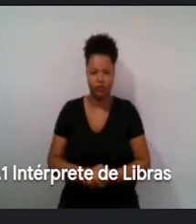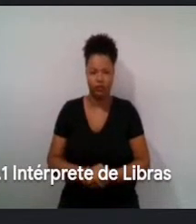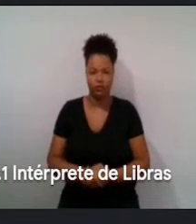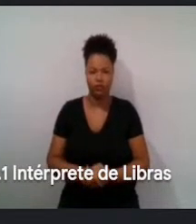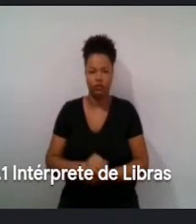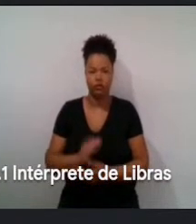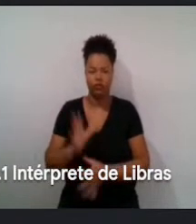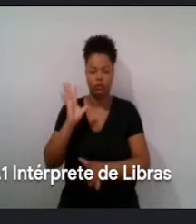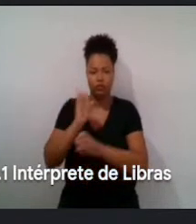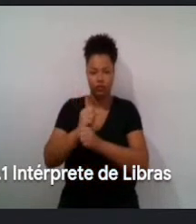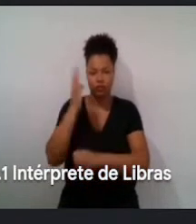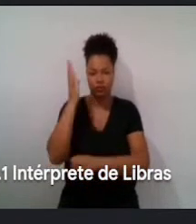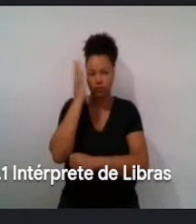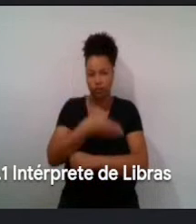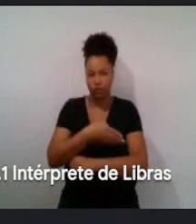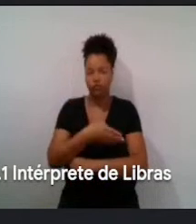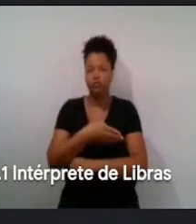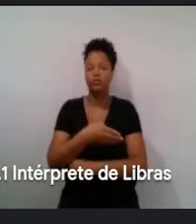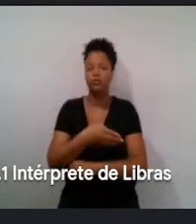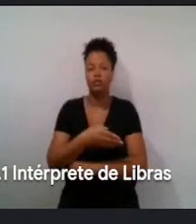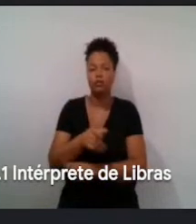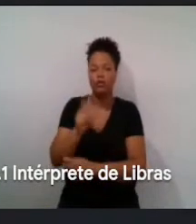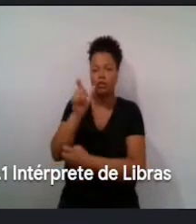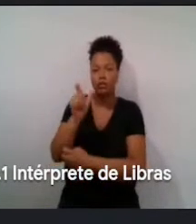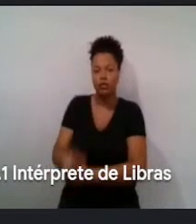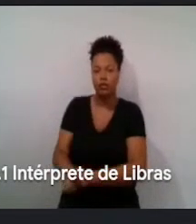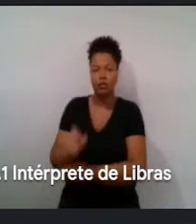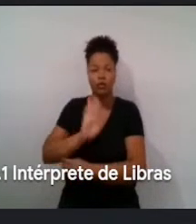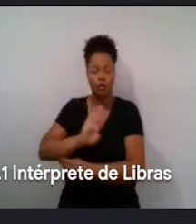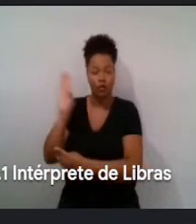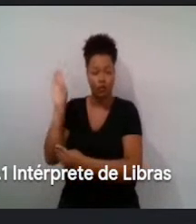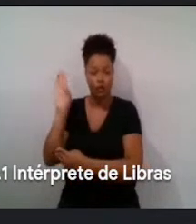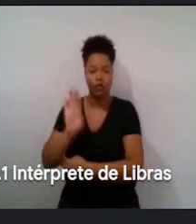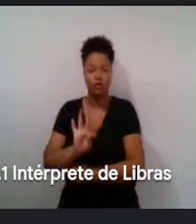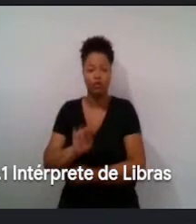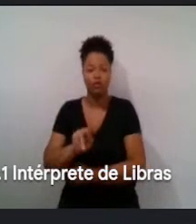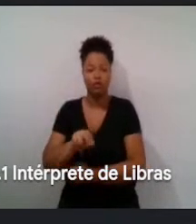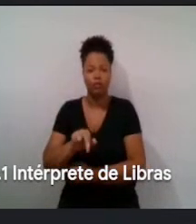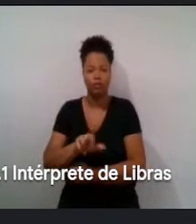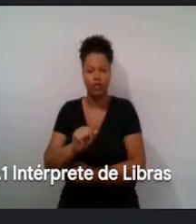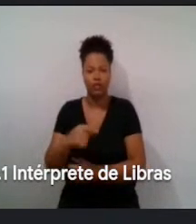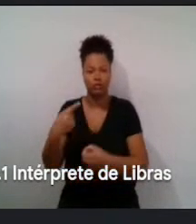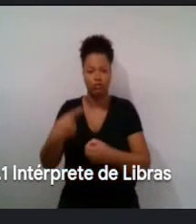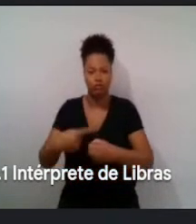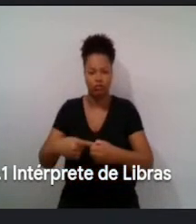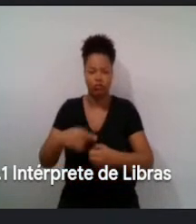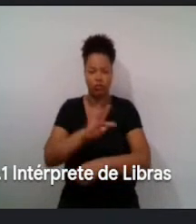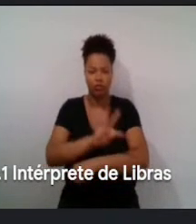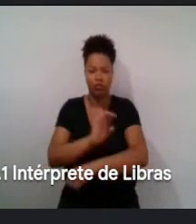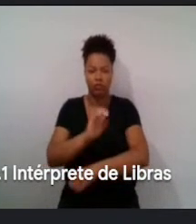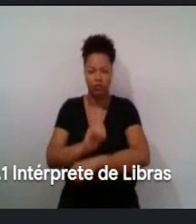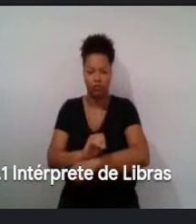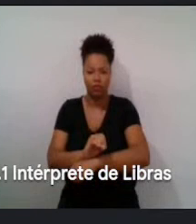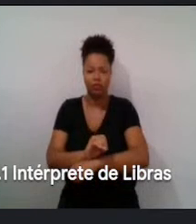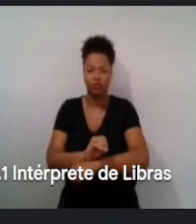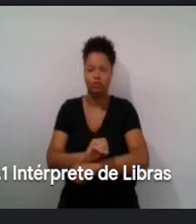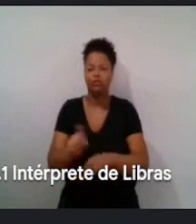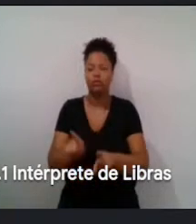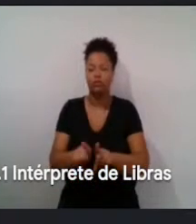Prestação de contas de candidato a cargo vereador, Higiene Tupirama Tocantins, da relatoria do desembargador Eurico do Carmo